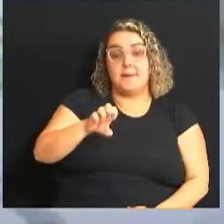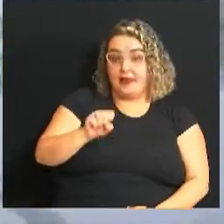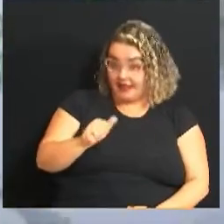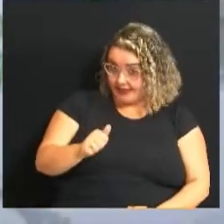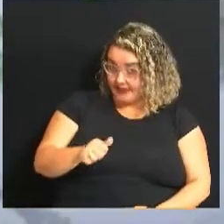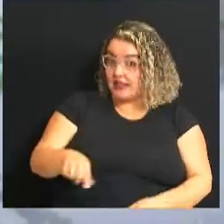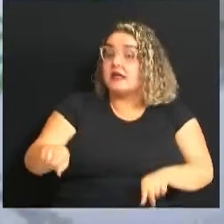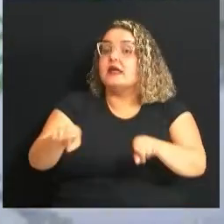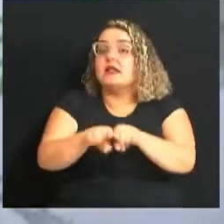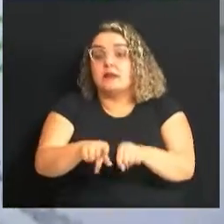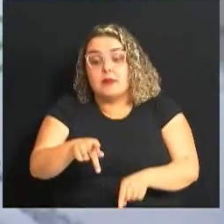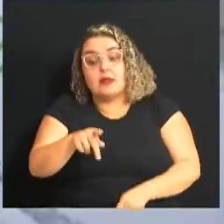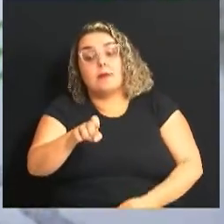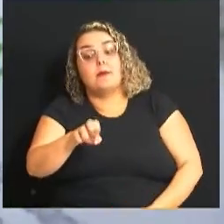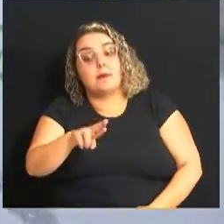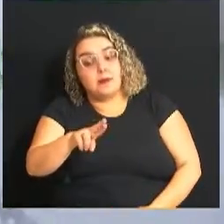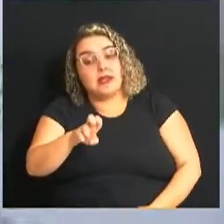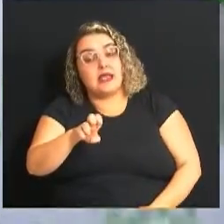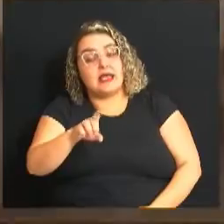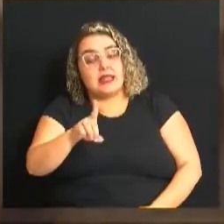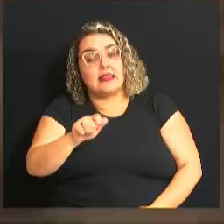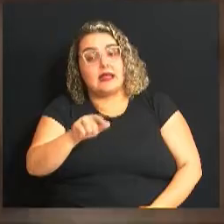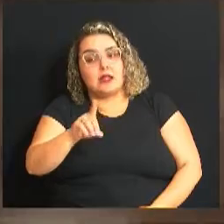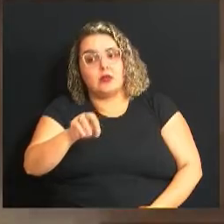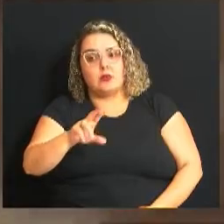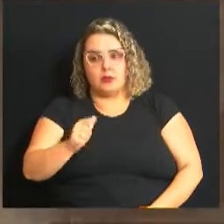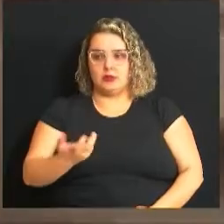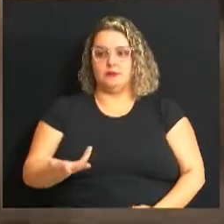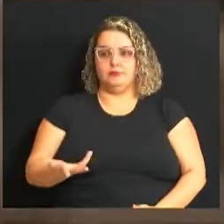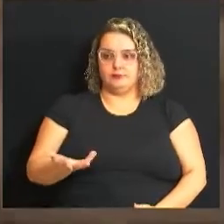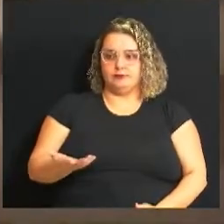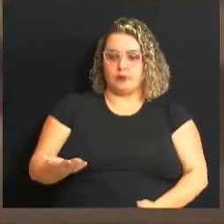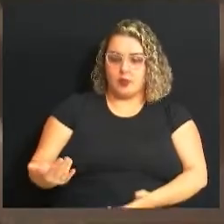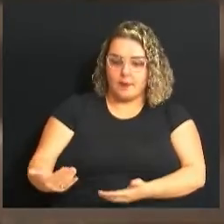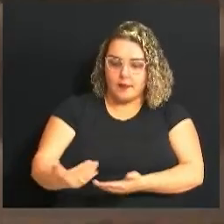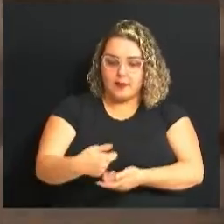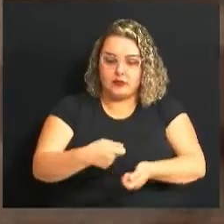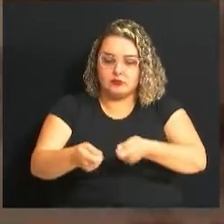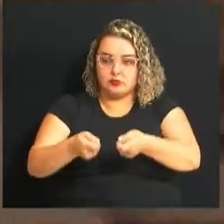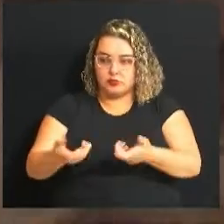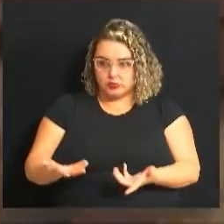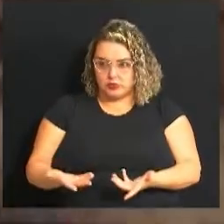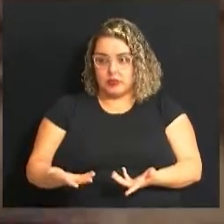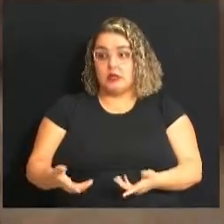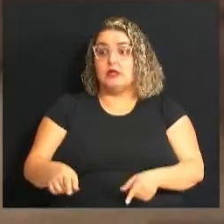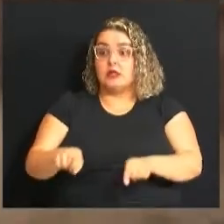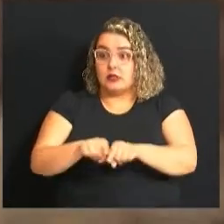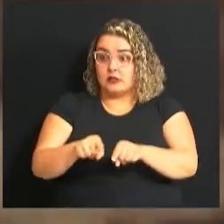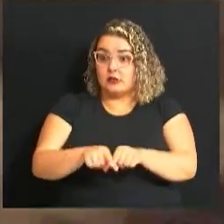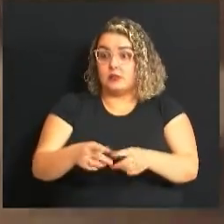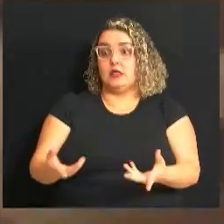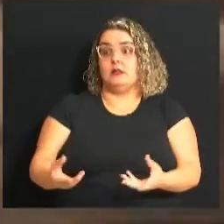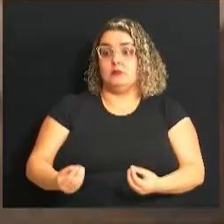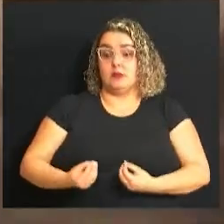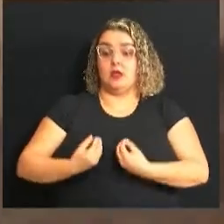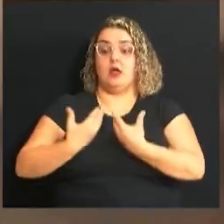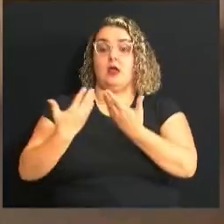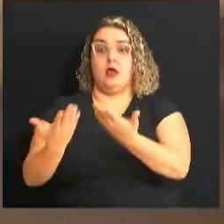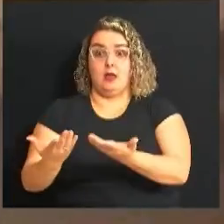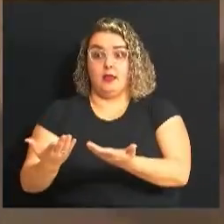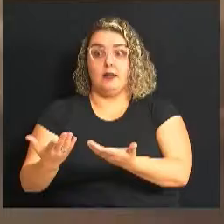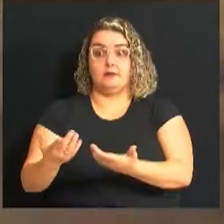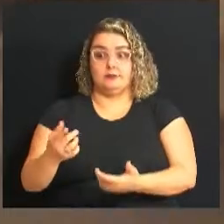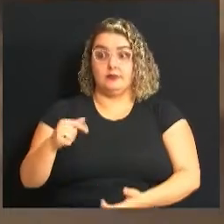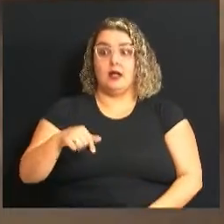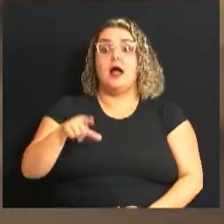uma quantidade muito grande de presas no meio ambiente e também servem de alimento para os seus predadores, principalmente as